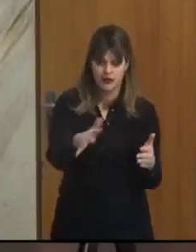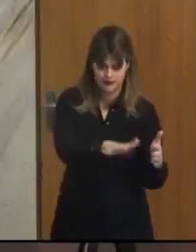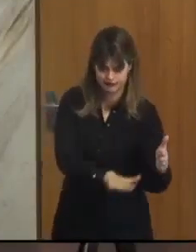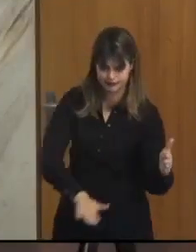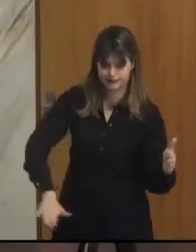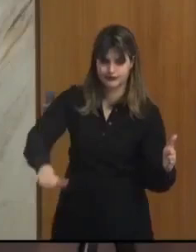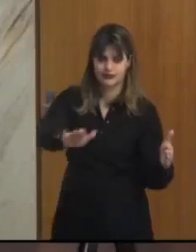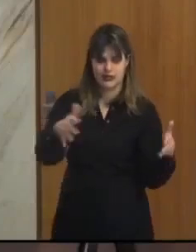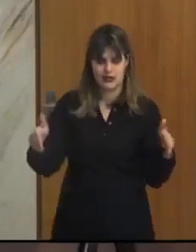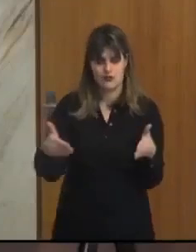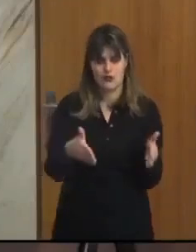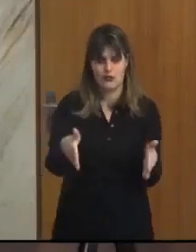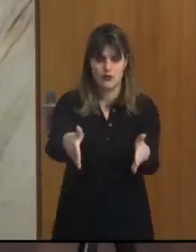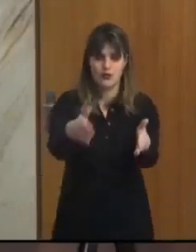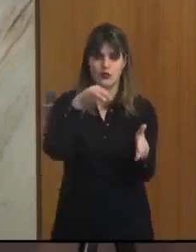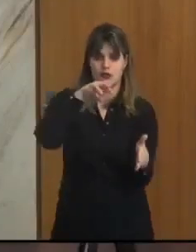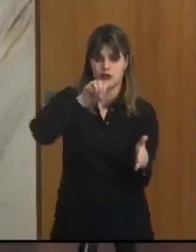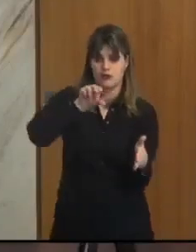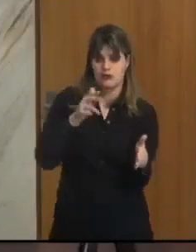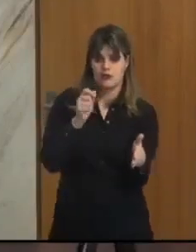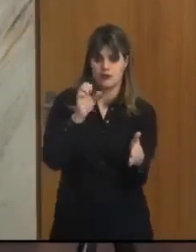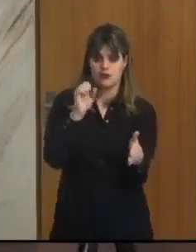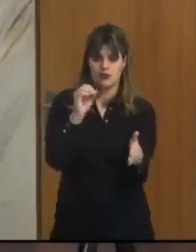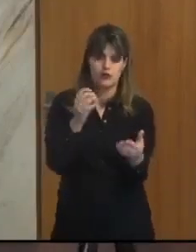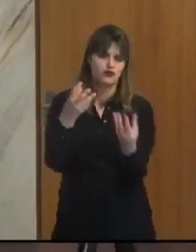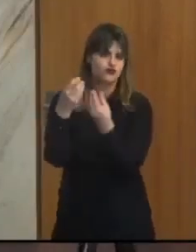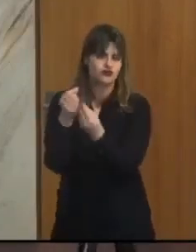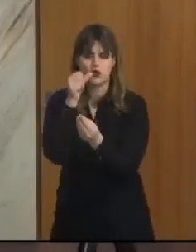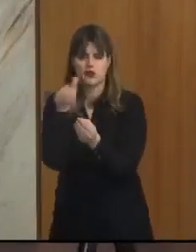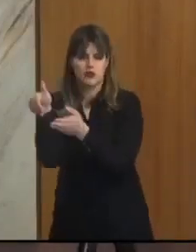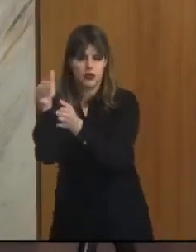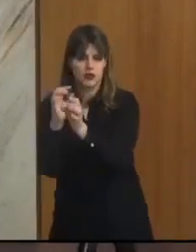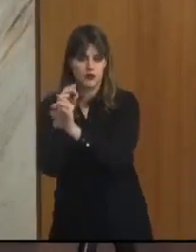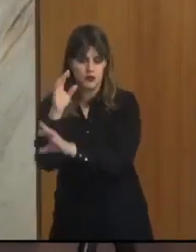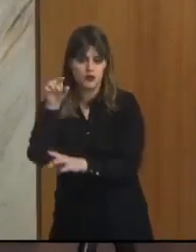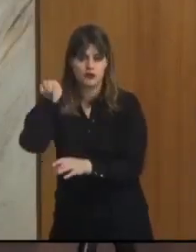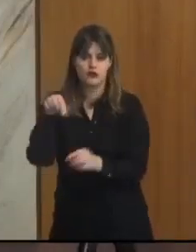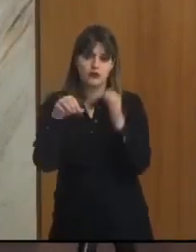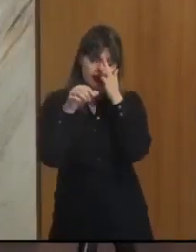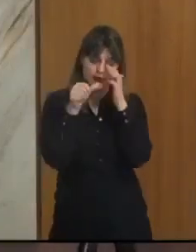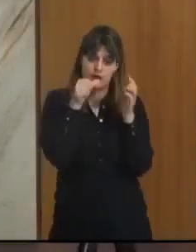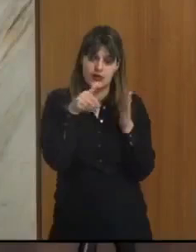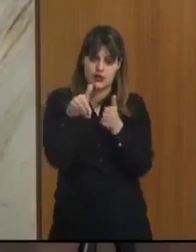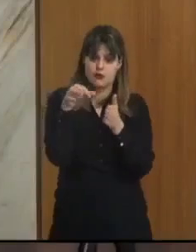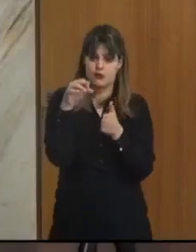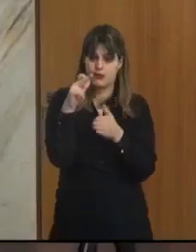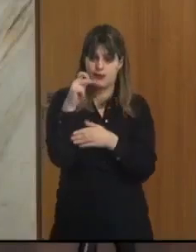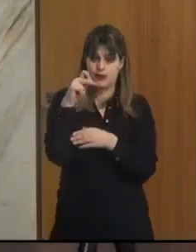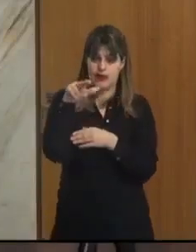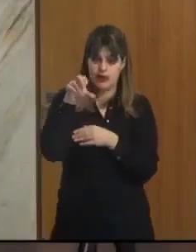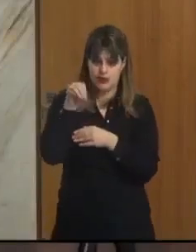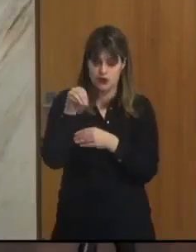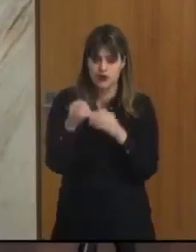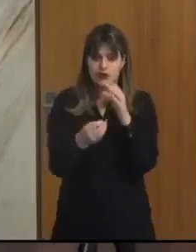até ao Mondego, e juntamente com outro rio existente e que passa também na Vila de Sor, o rio Pranto, criam uma